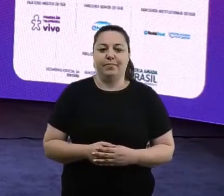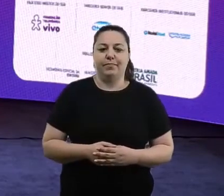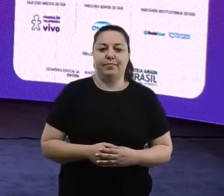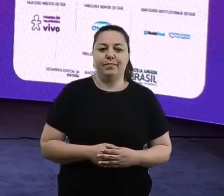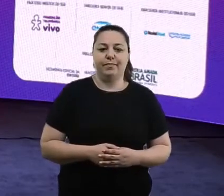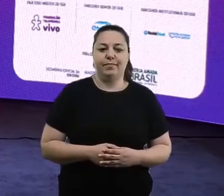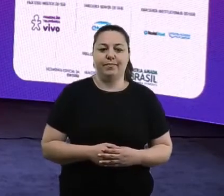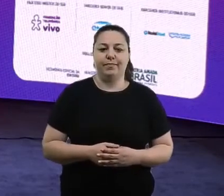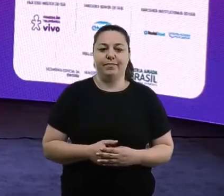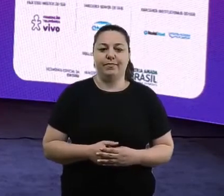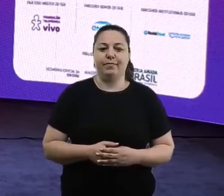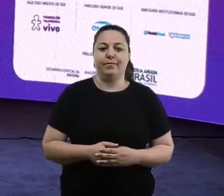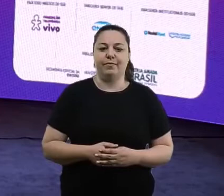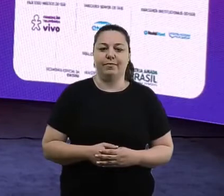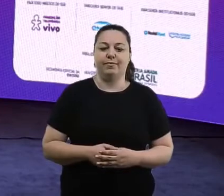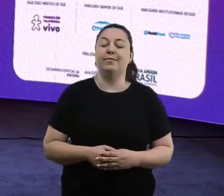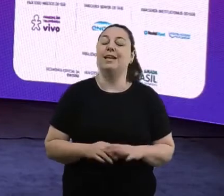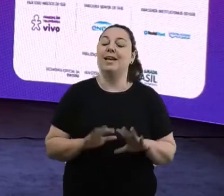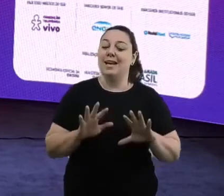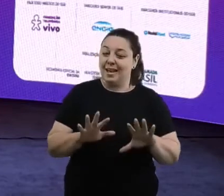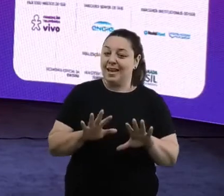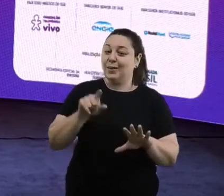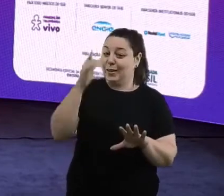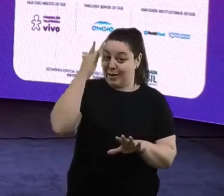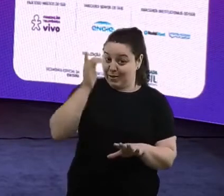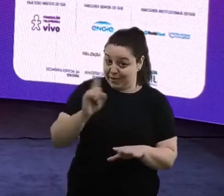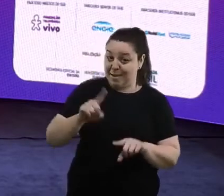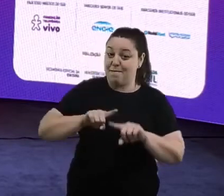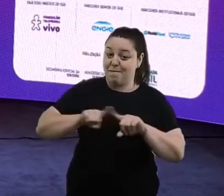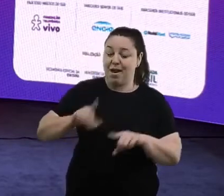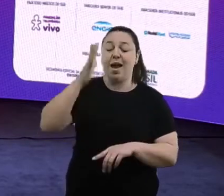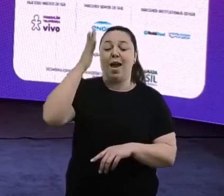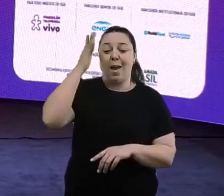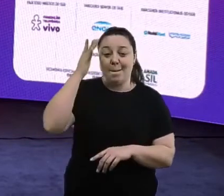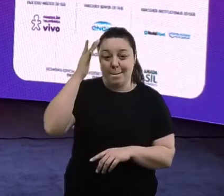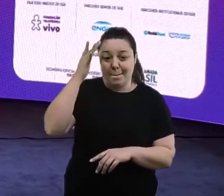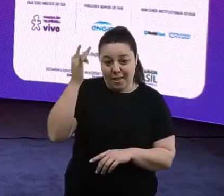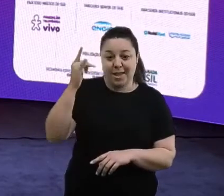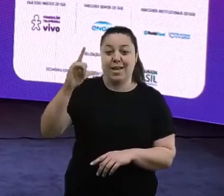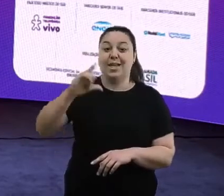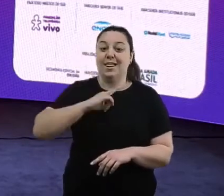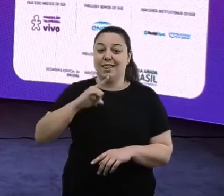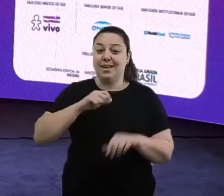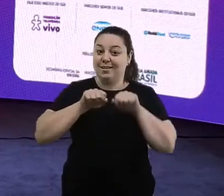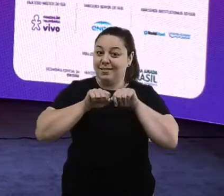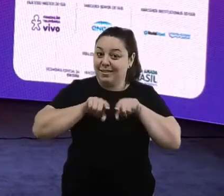sabe, mas amanhã a gente vai lançar uma nova plataforma de educação em dados,